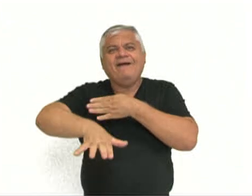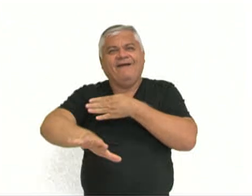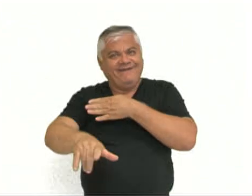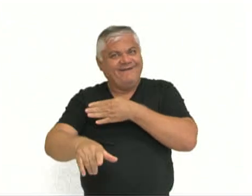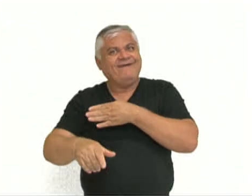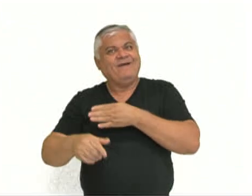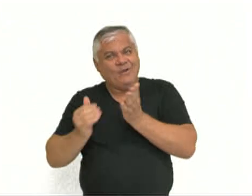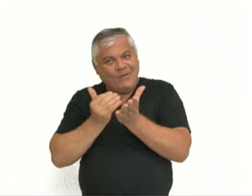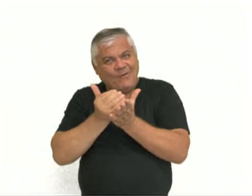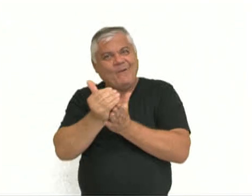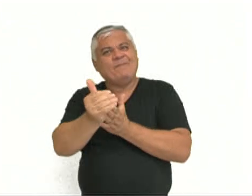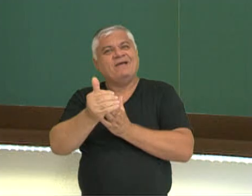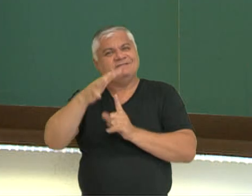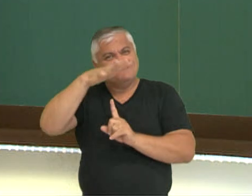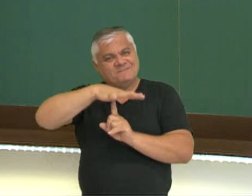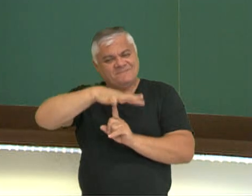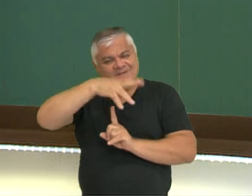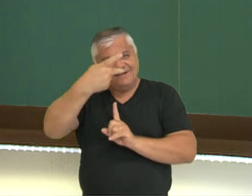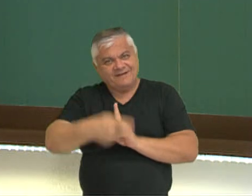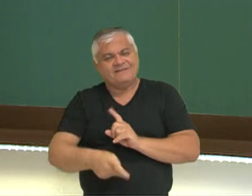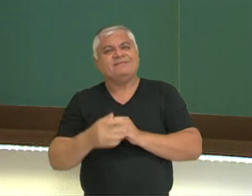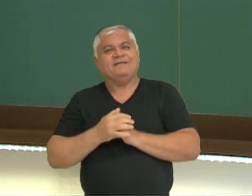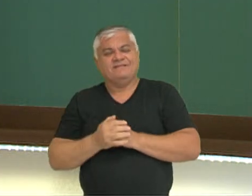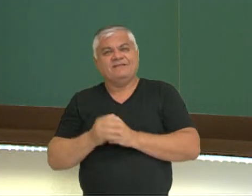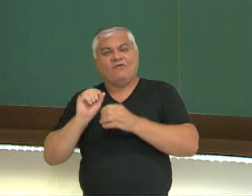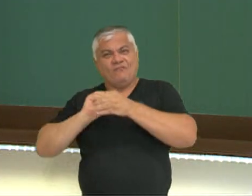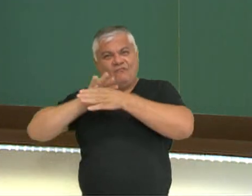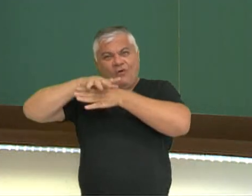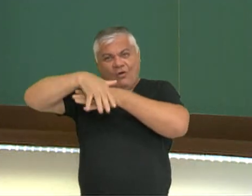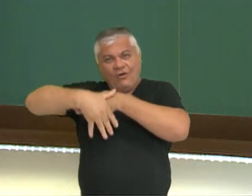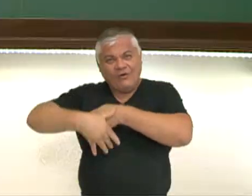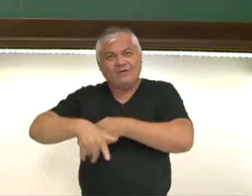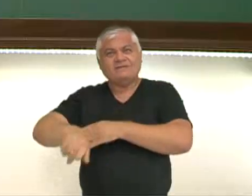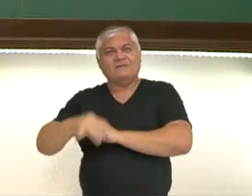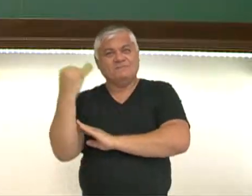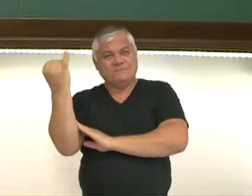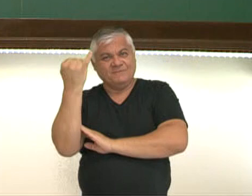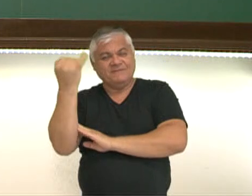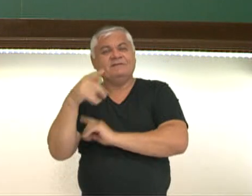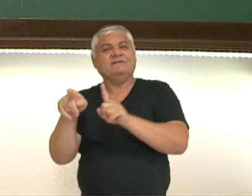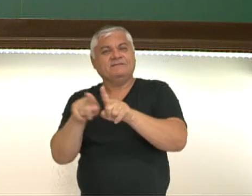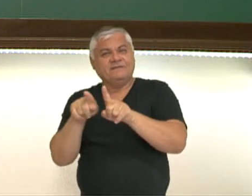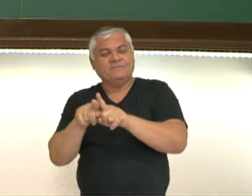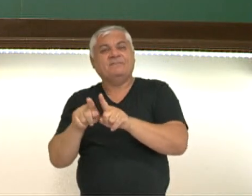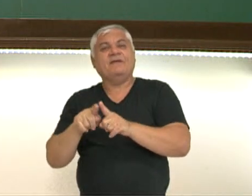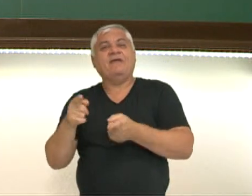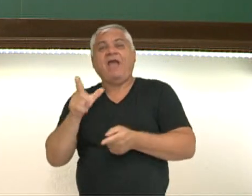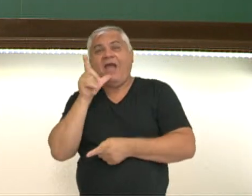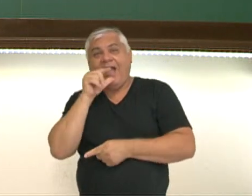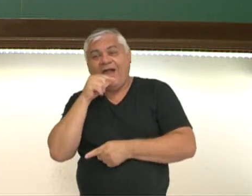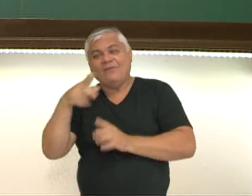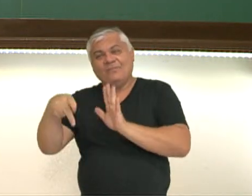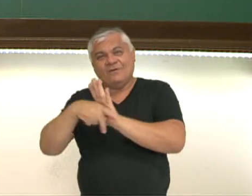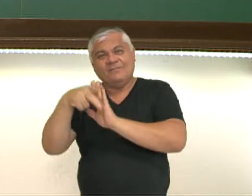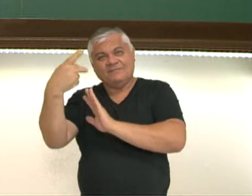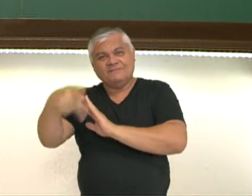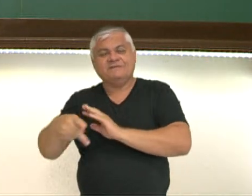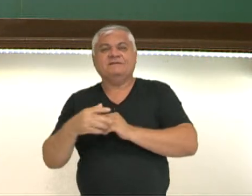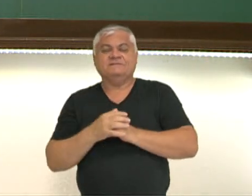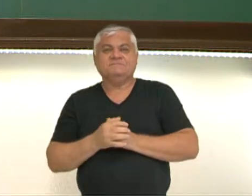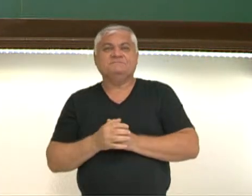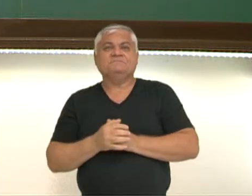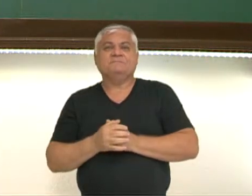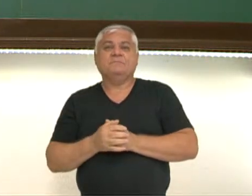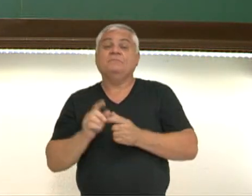do Iguaçu, né? Tão importante essa cidade para a nossa economia, é importante também a presença da água nesse município, né?